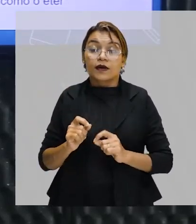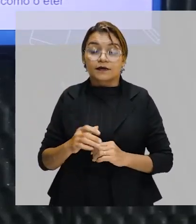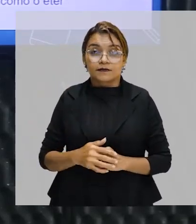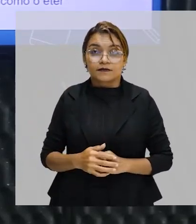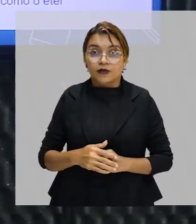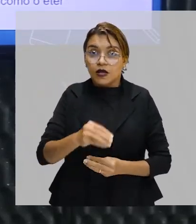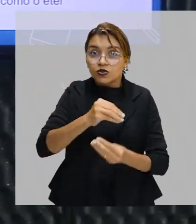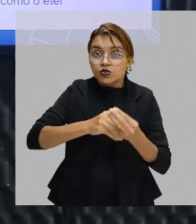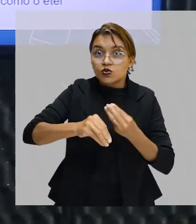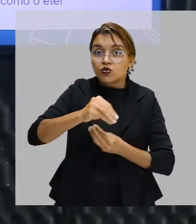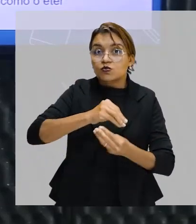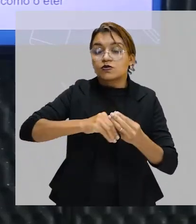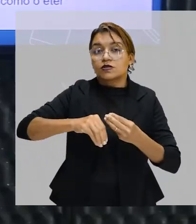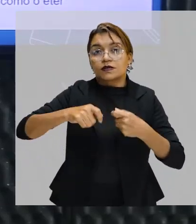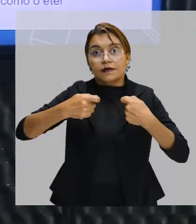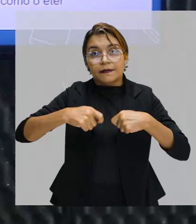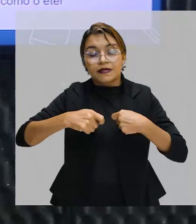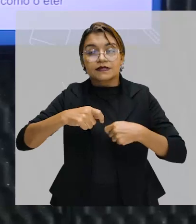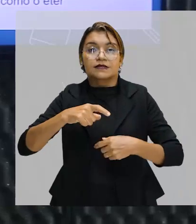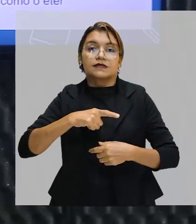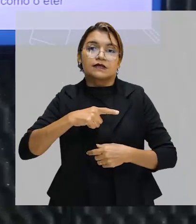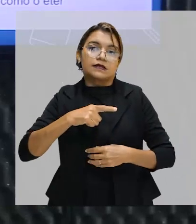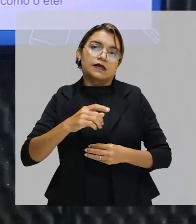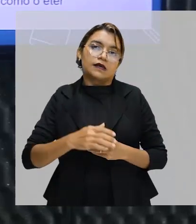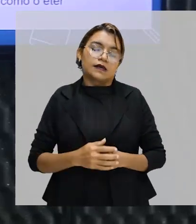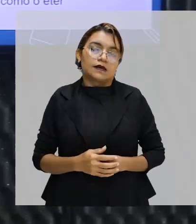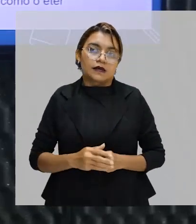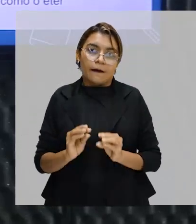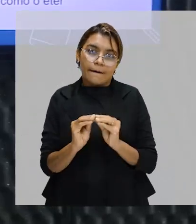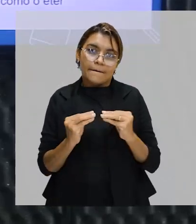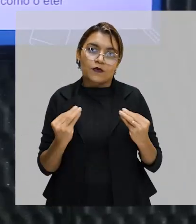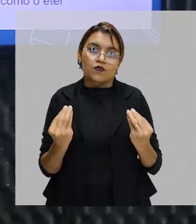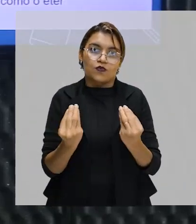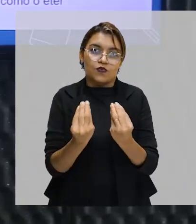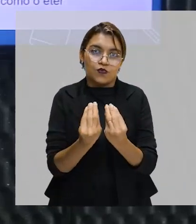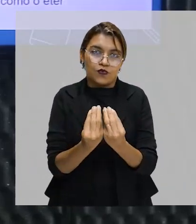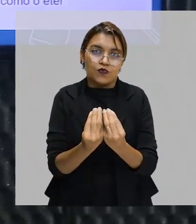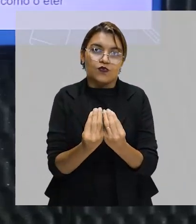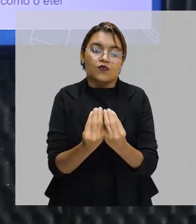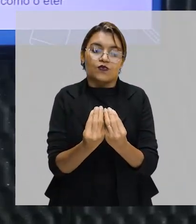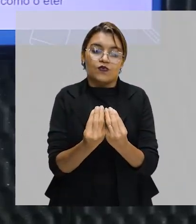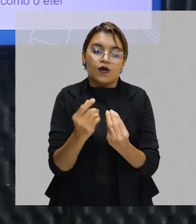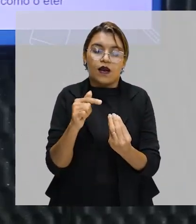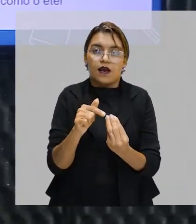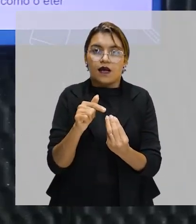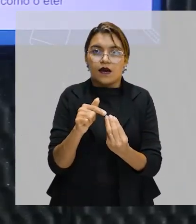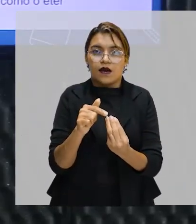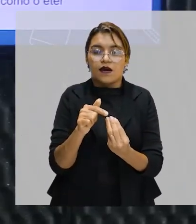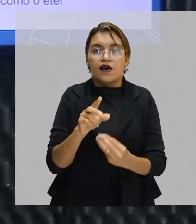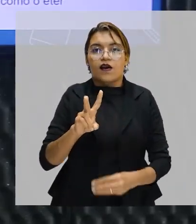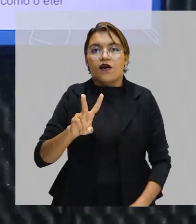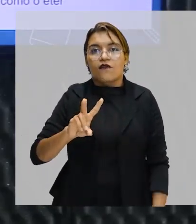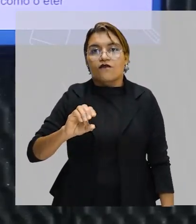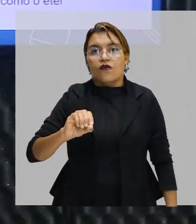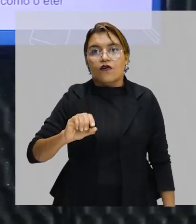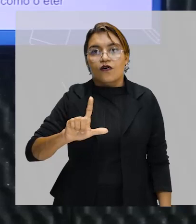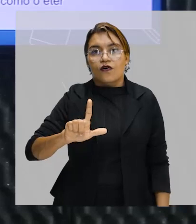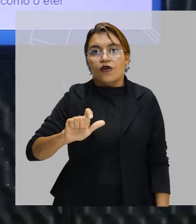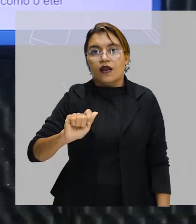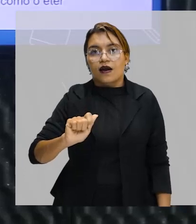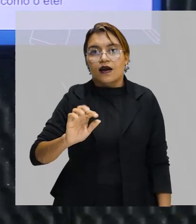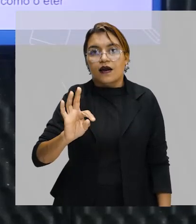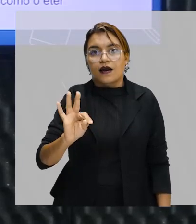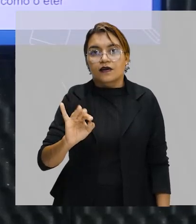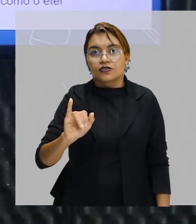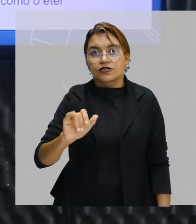ela deve apresentar, por exemplo, principalmente na perfumaria, uma grande volatilidade. Alguns